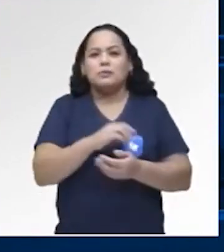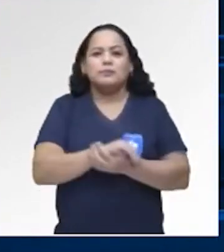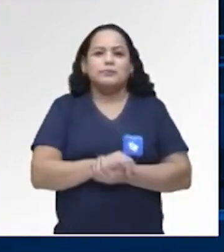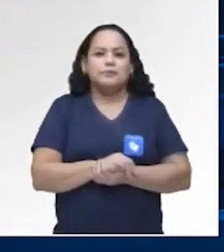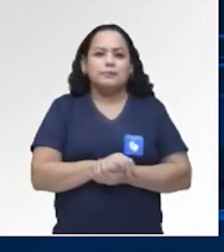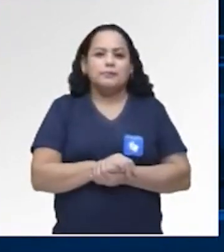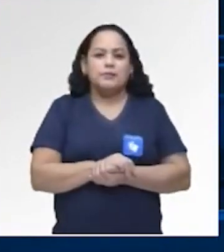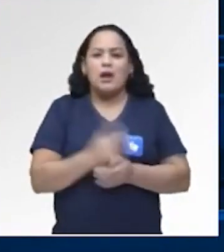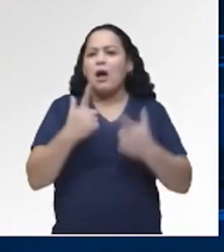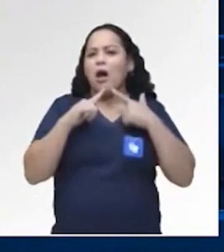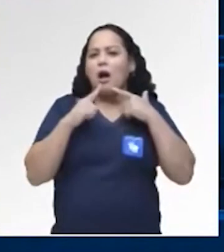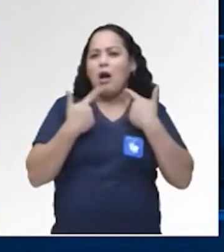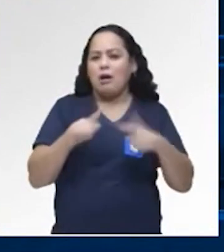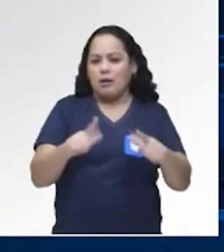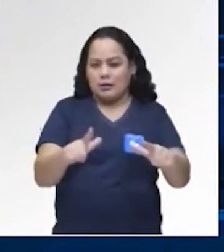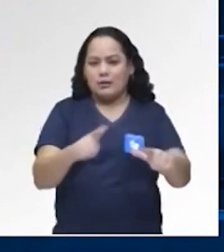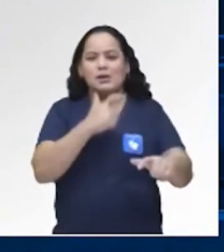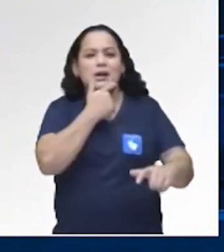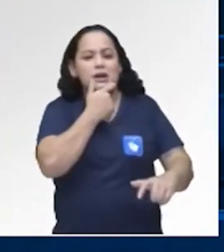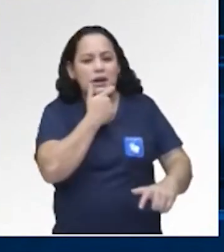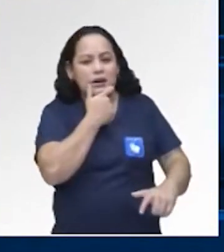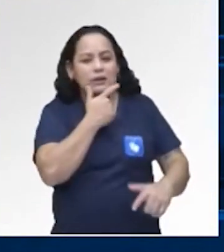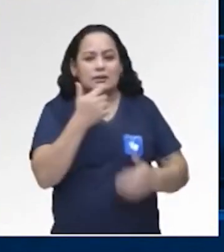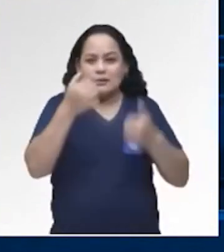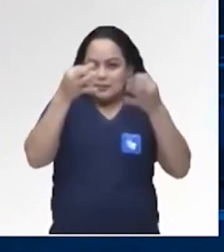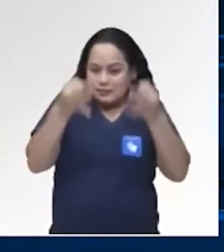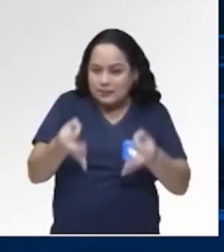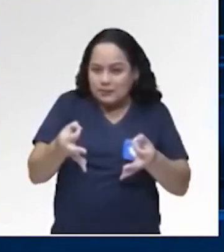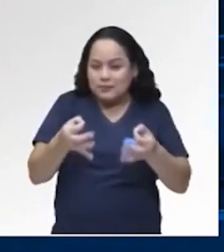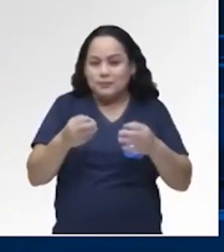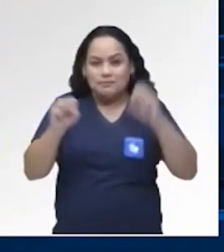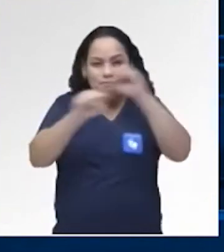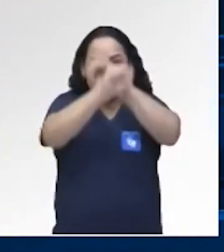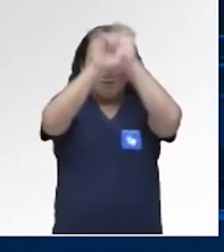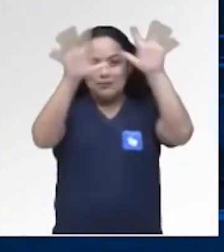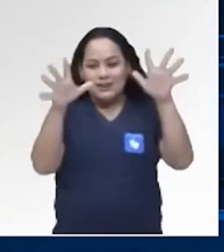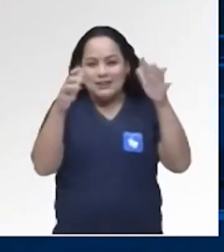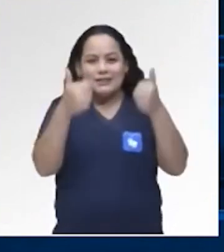ao idioma, né? Quanto à língua inglesa. Tá certo, gente? Ficou claro? Então, nas frases negativas,